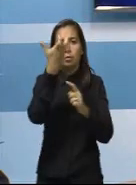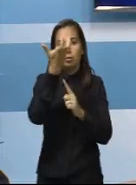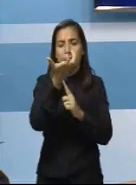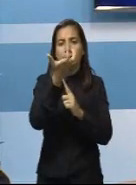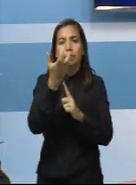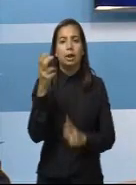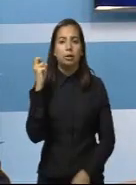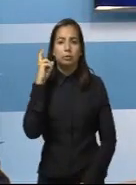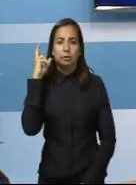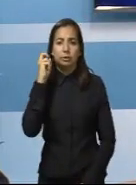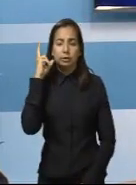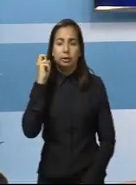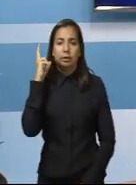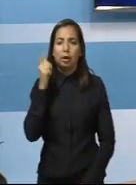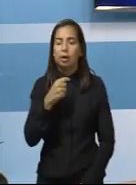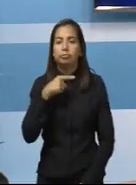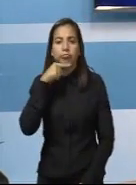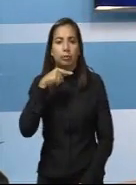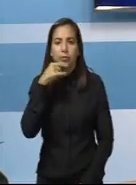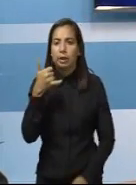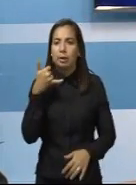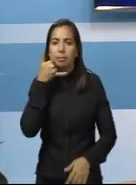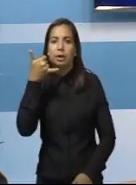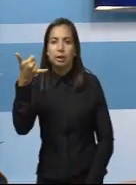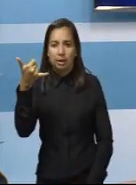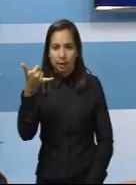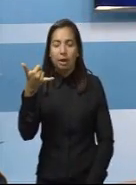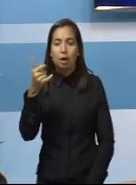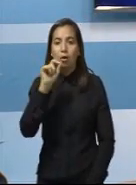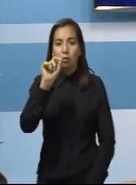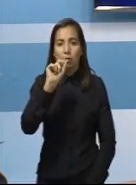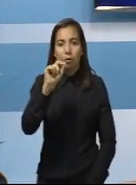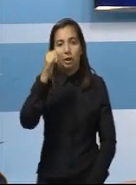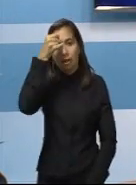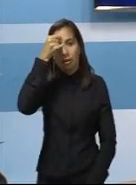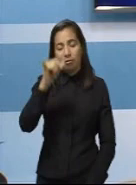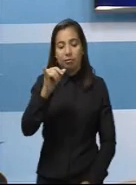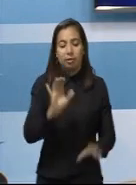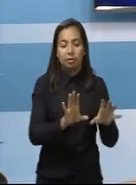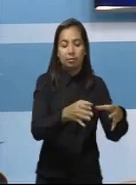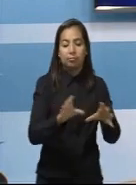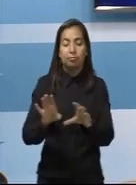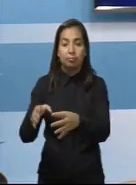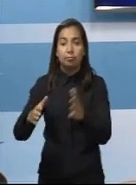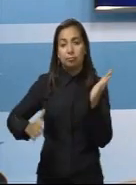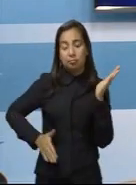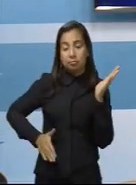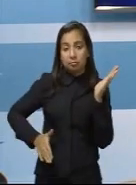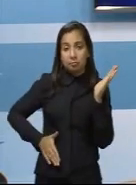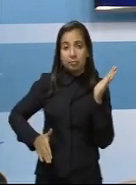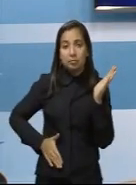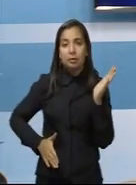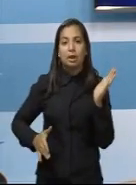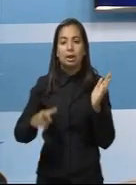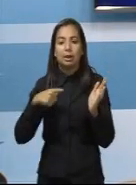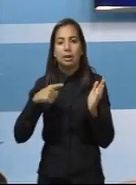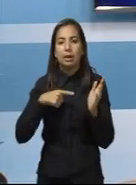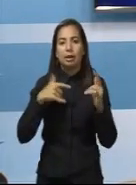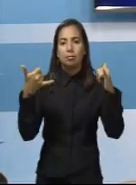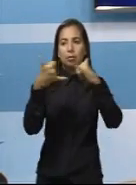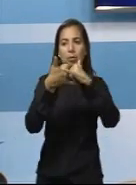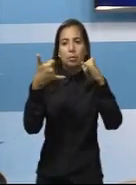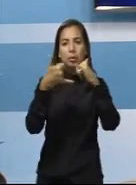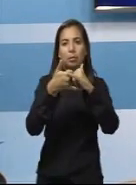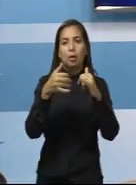deste equipamento que faz com que as tais facções emanem as suas ordens e organizem seus crimes a partir